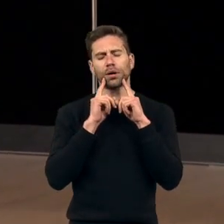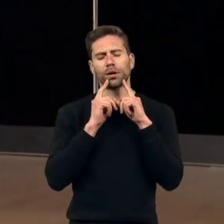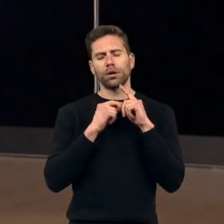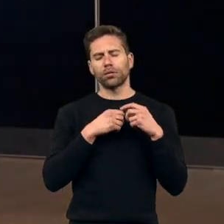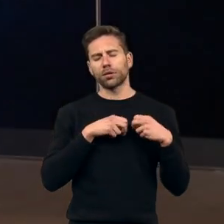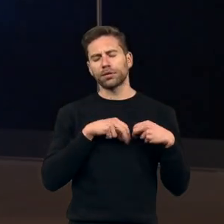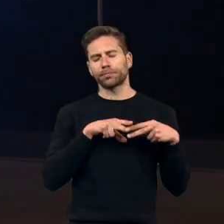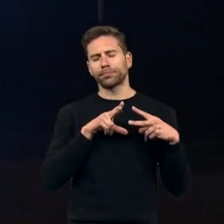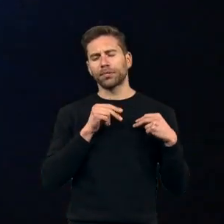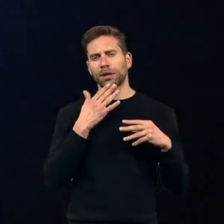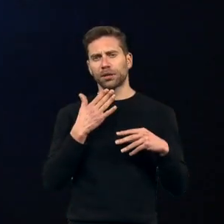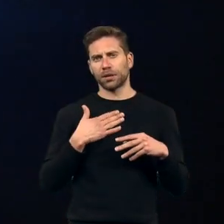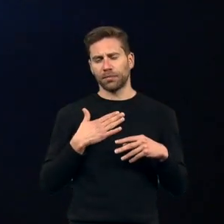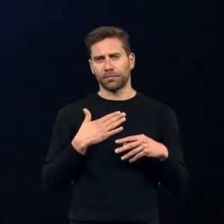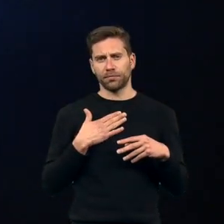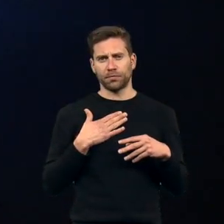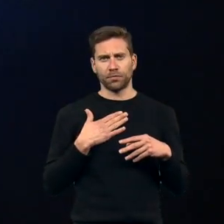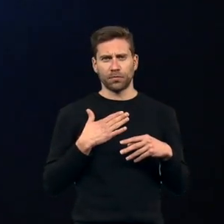não é?